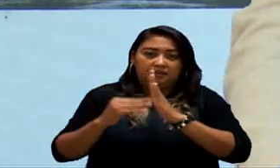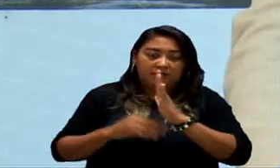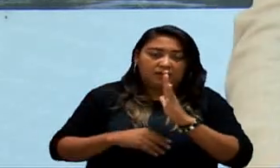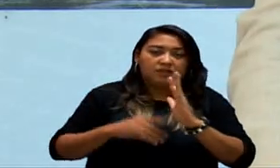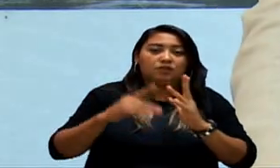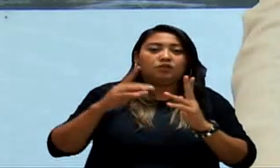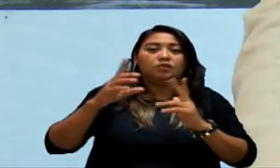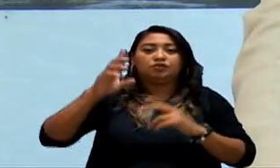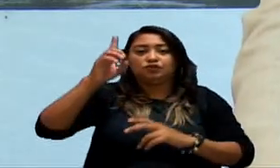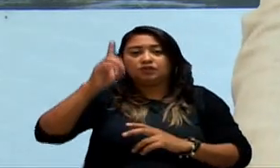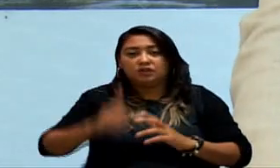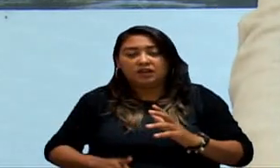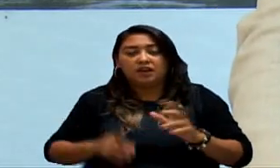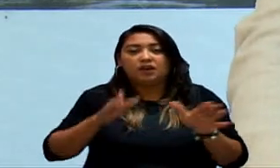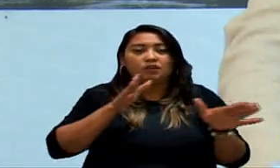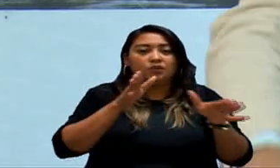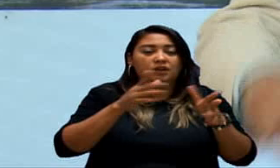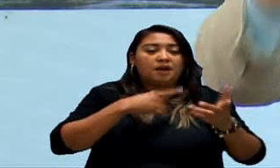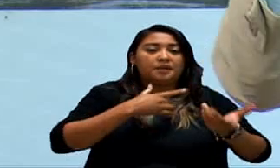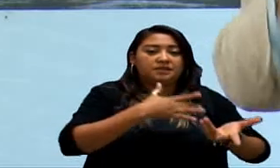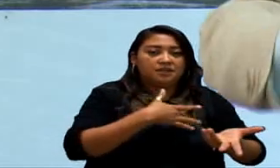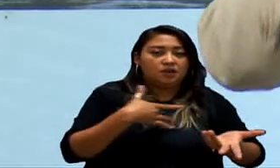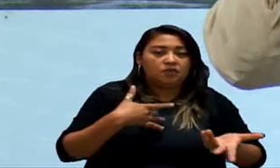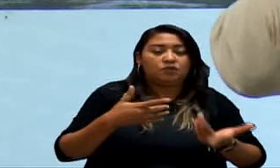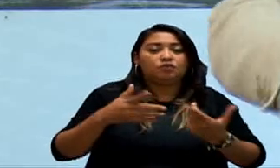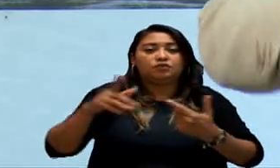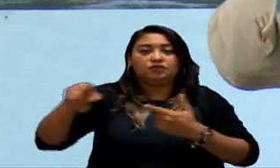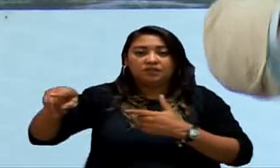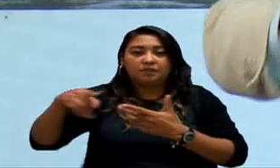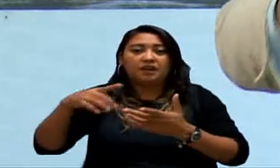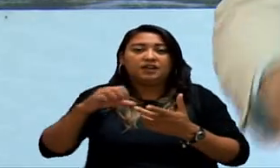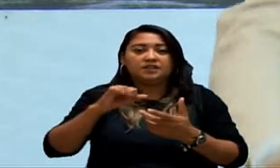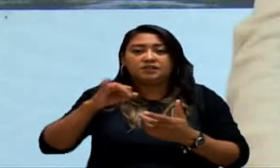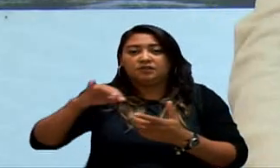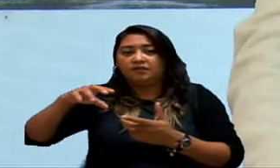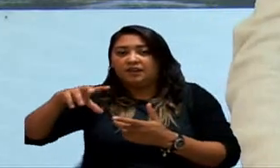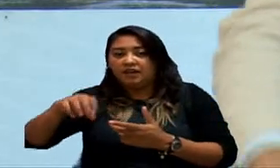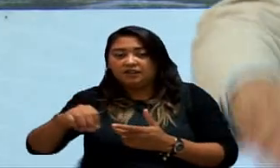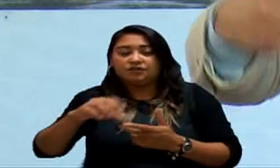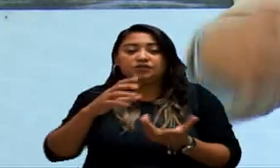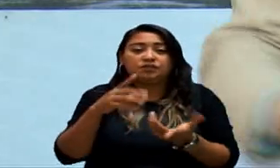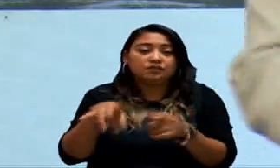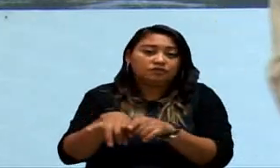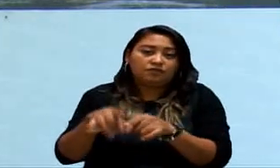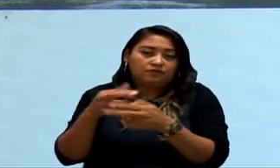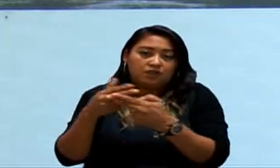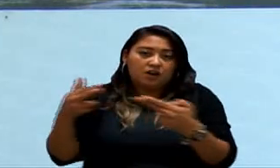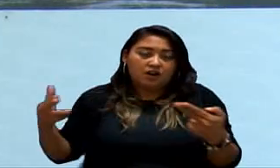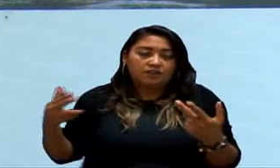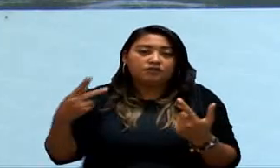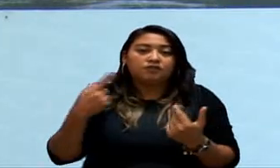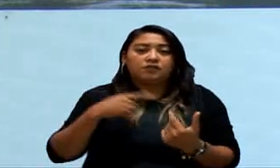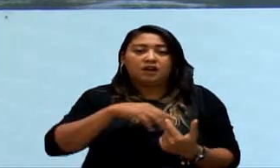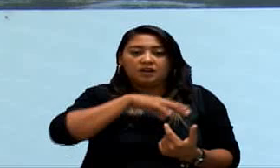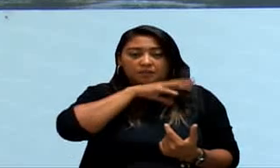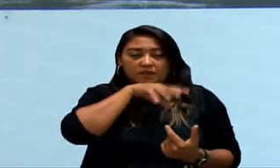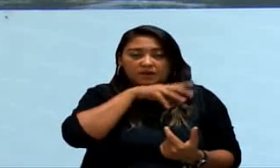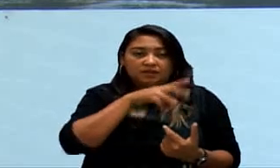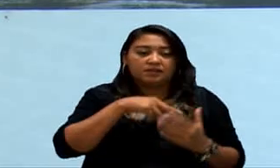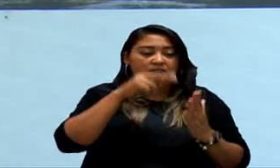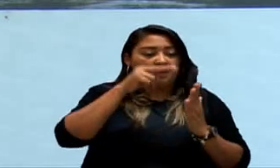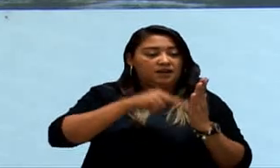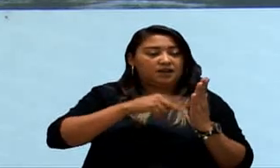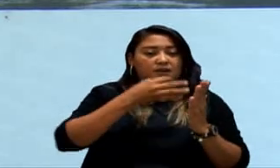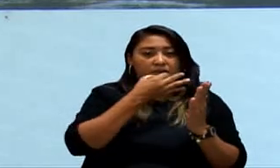animais com direito a acesso a serviços públicos de saúde, animais domésticos, silvestres, nativos e exóticos. A gente sabe, né, do parecer aqui, vou fazer a leitura